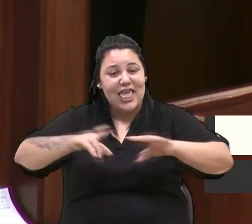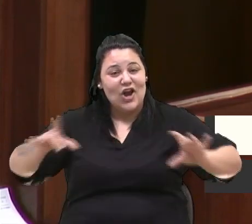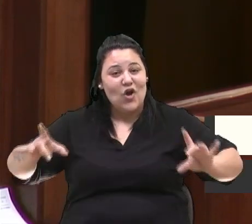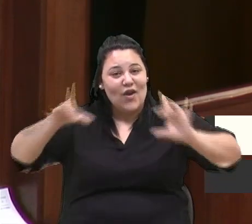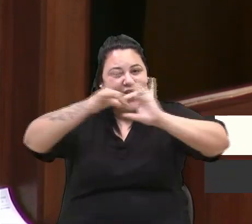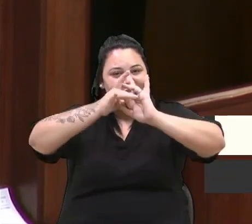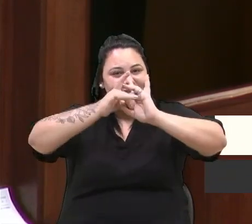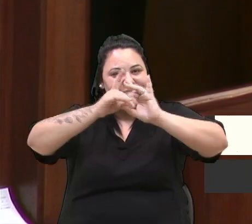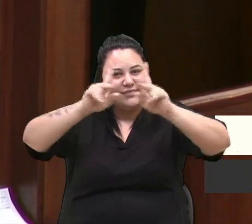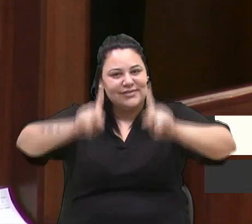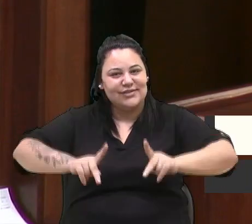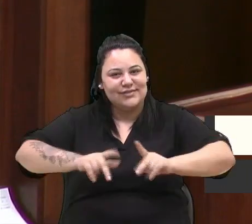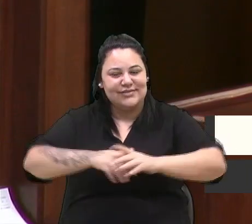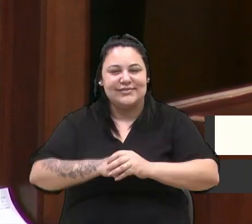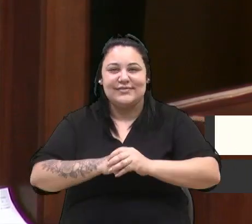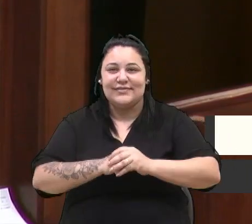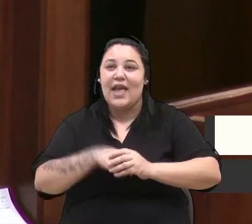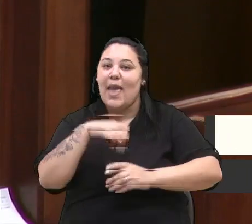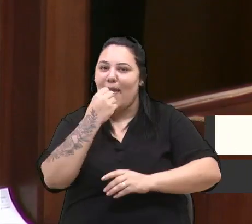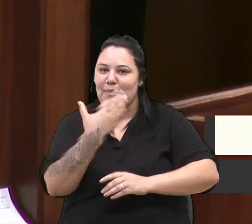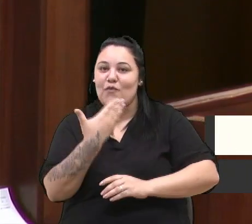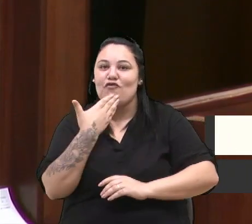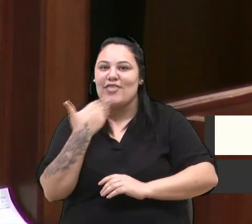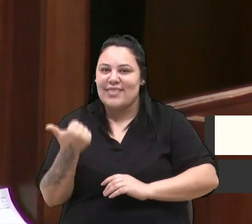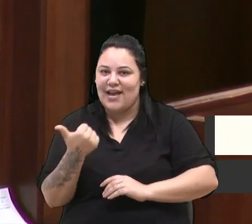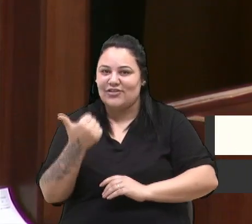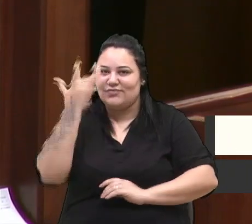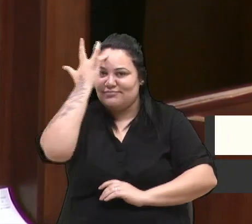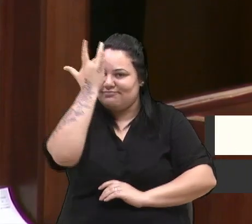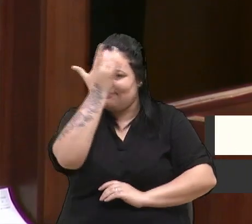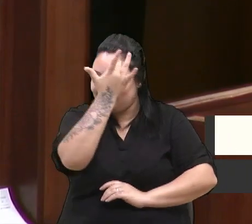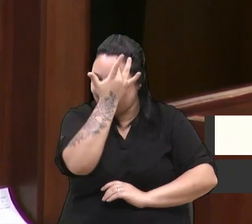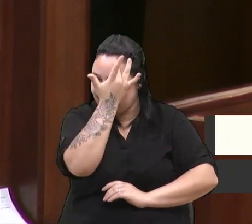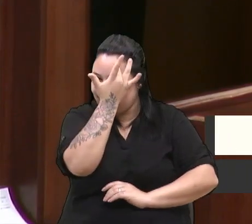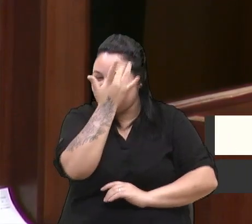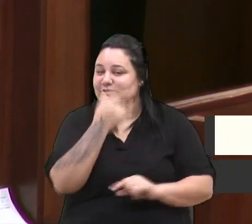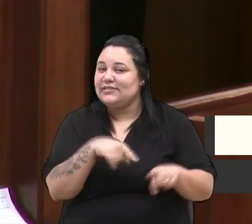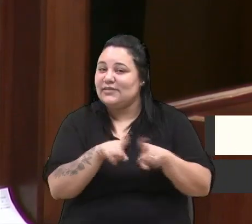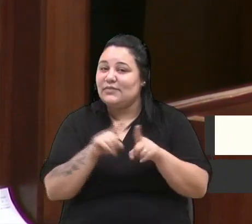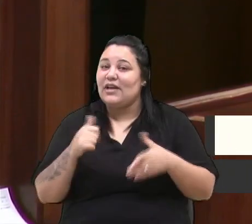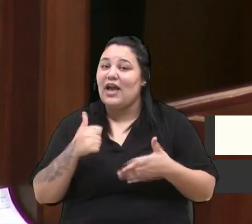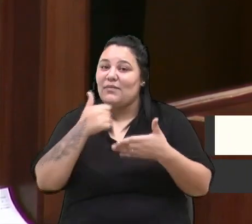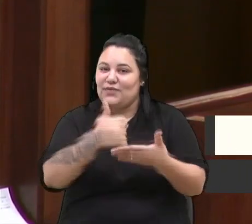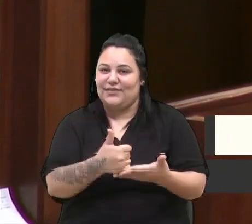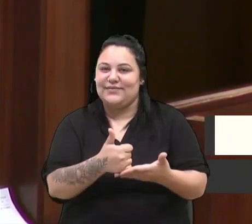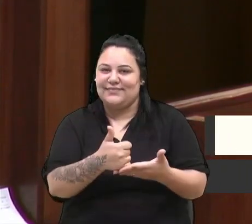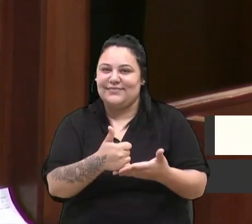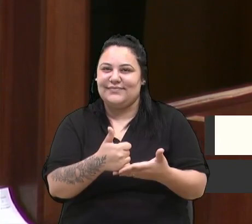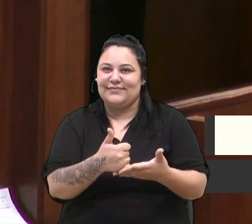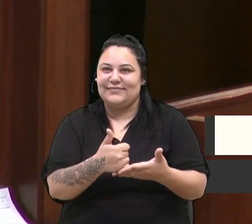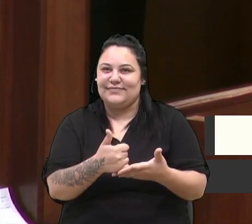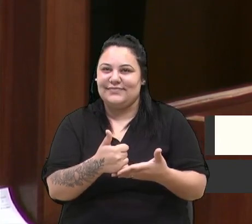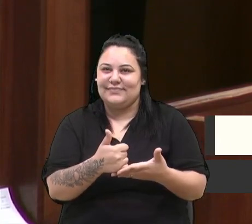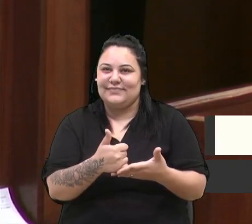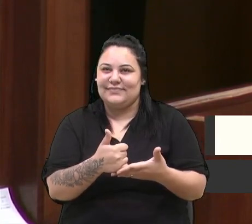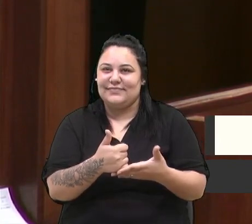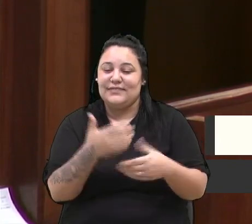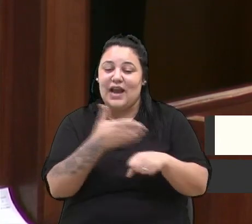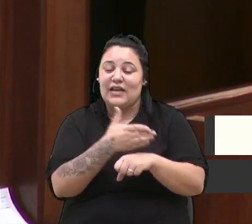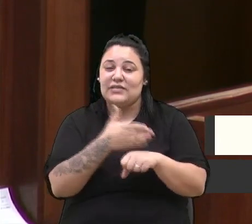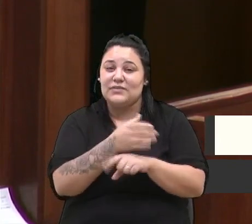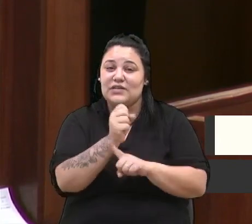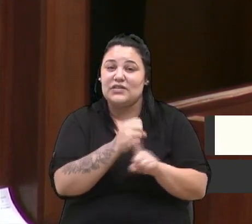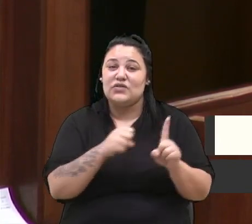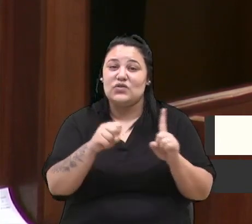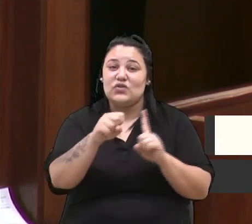pessoas, além de ser benéfico para a saúde mental e contribui para a coesão social, que